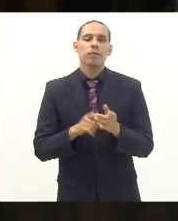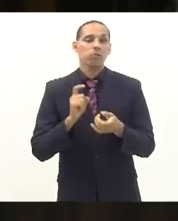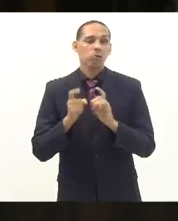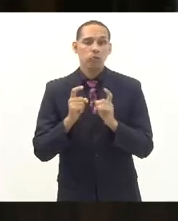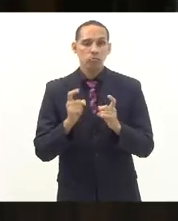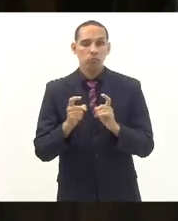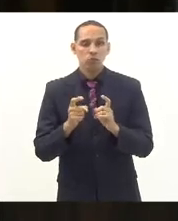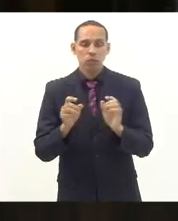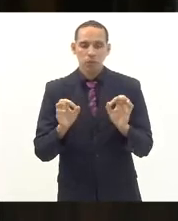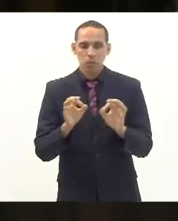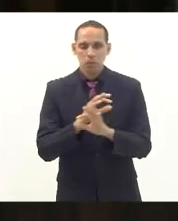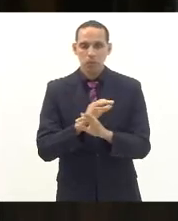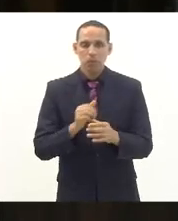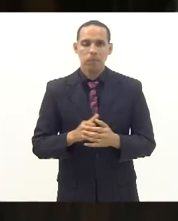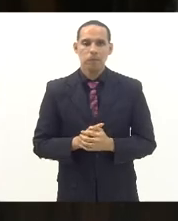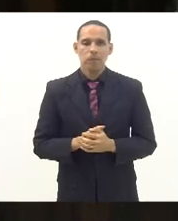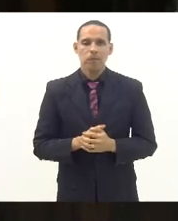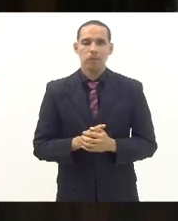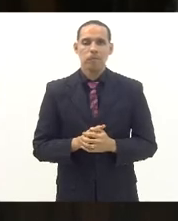a mesma encerrada